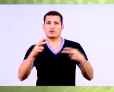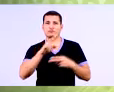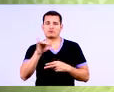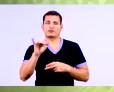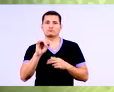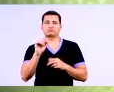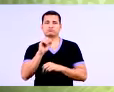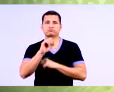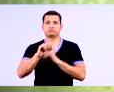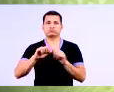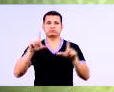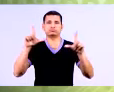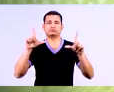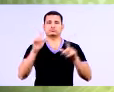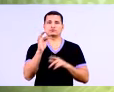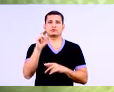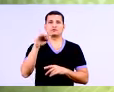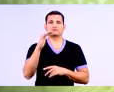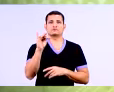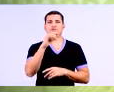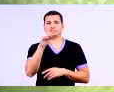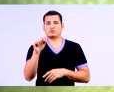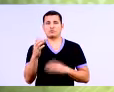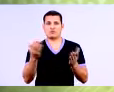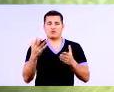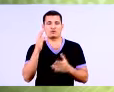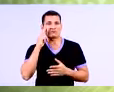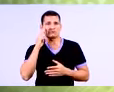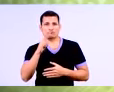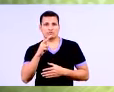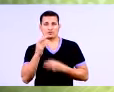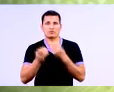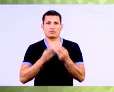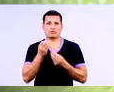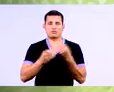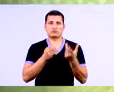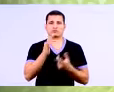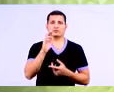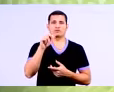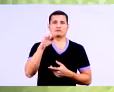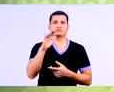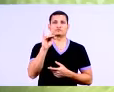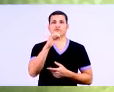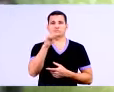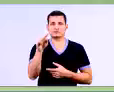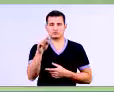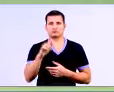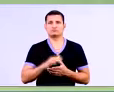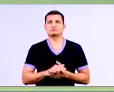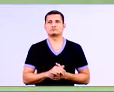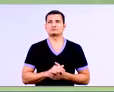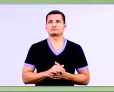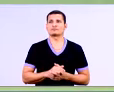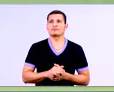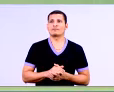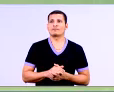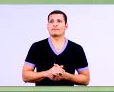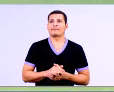função? Agora nós vamos ver como essa função fica vinculada a um elemento.